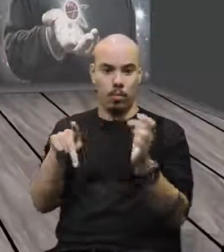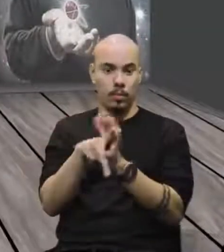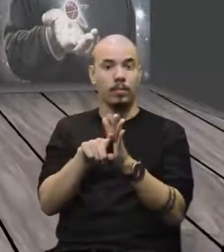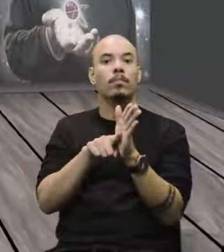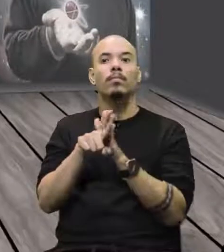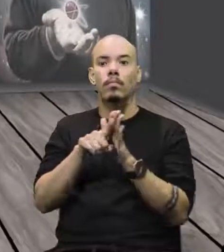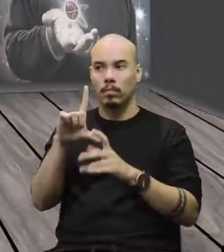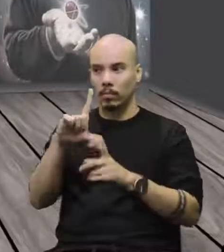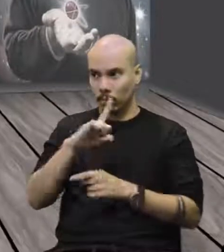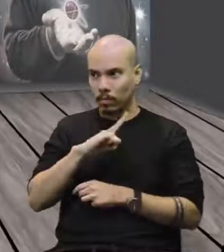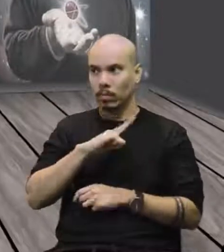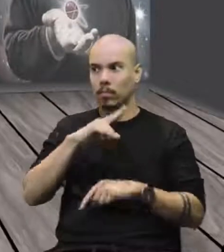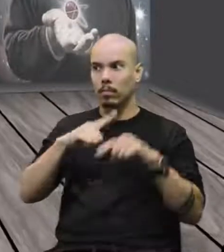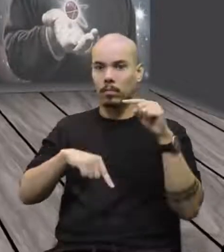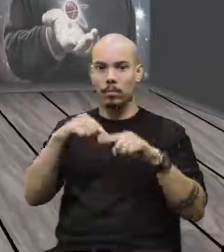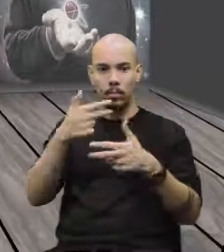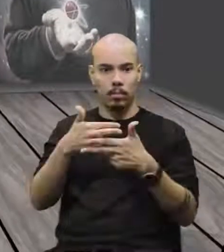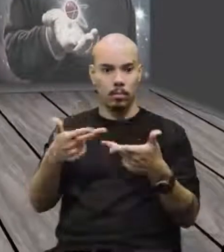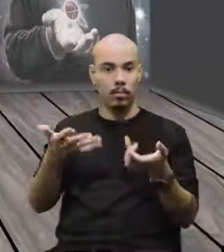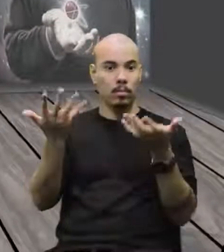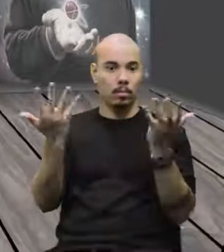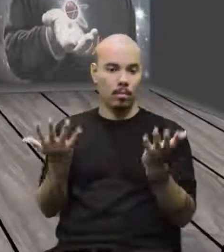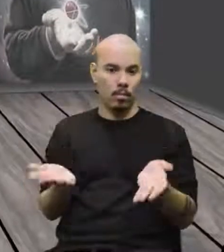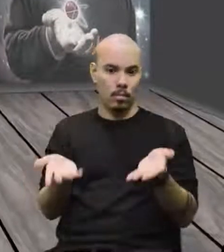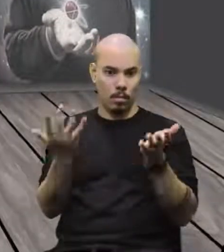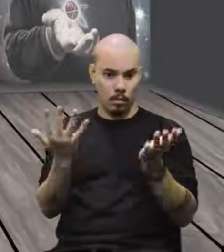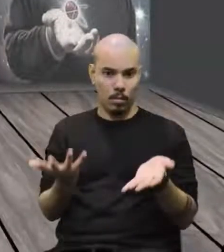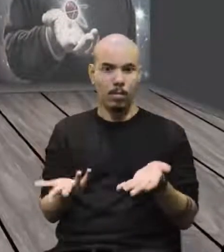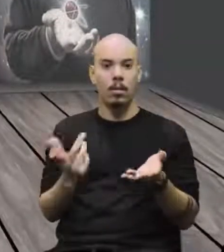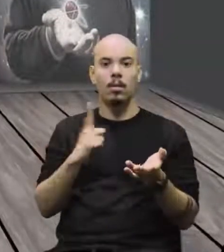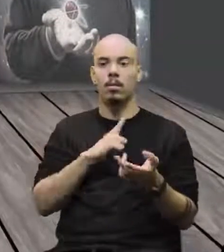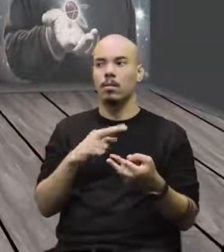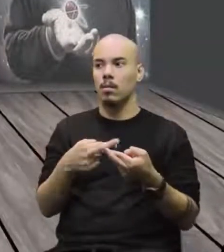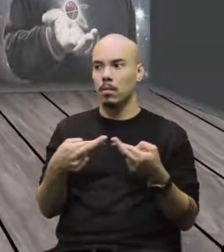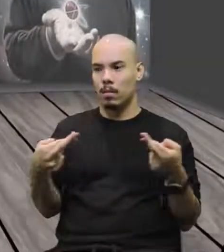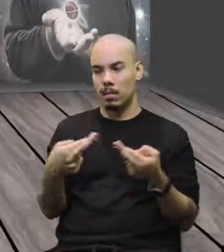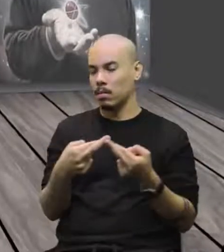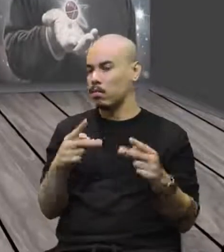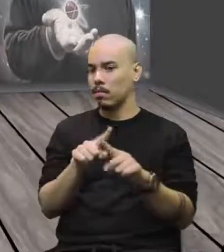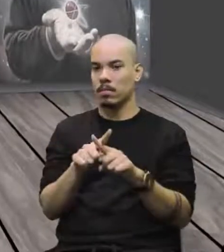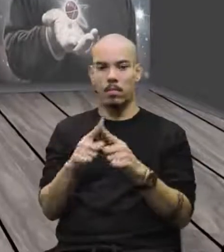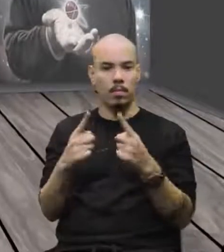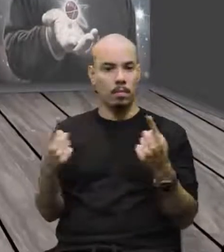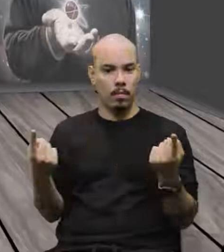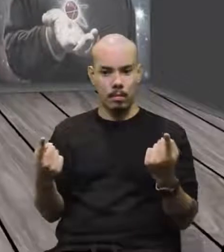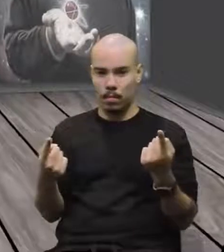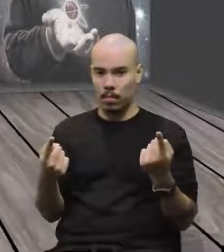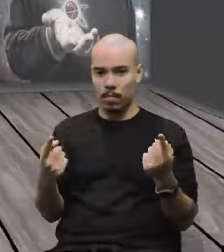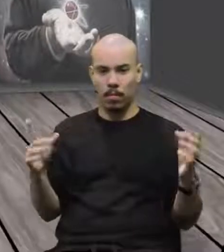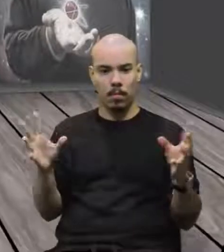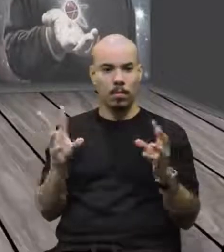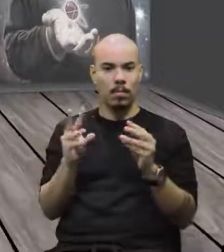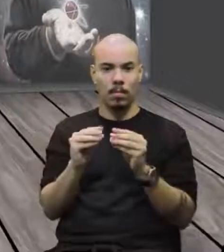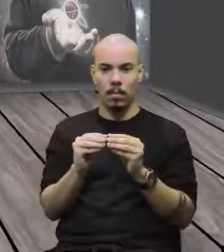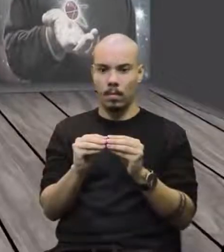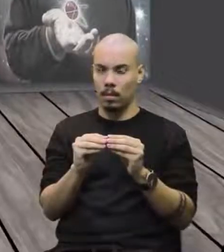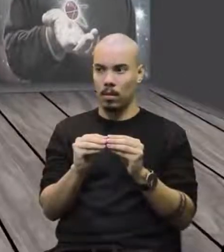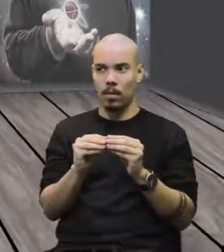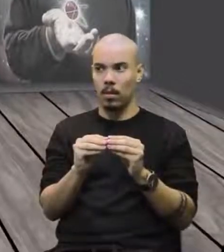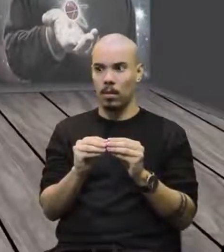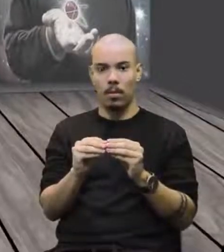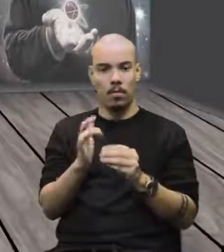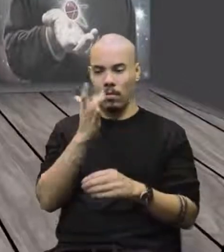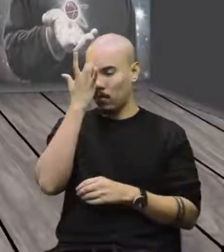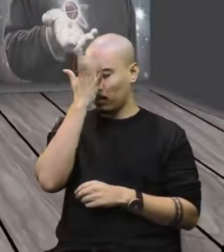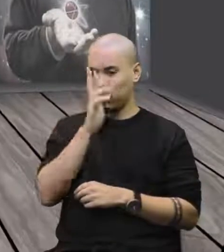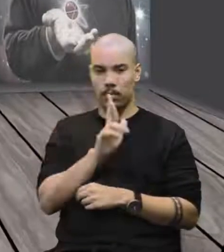pesquisa existem materiais super leves, super resistentes, mas que não são sintetizados de uma forma tão